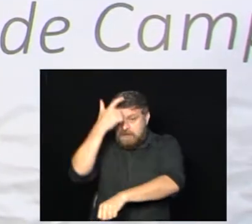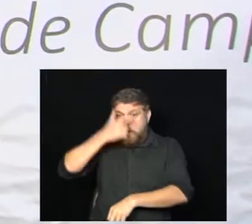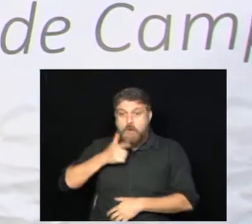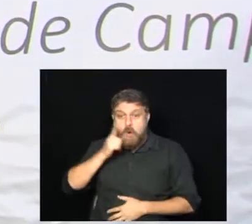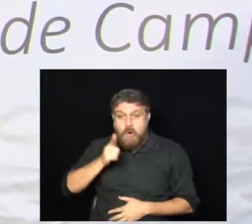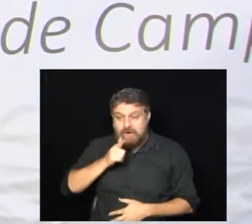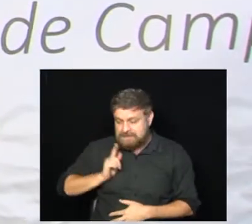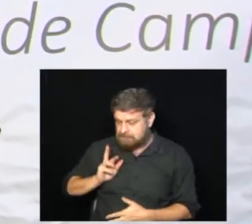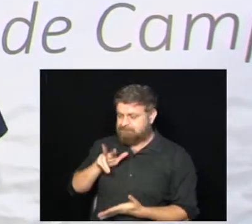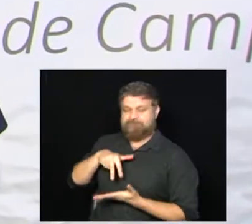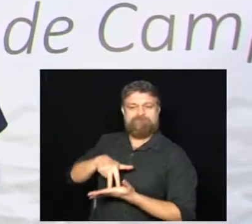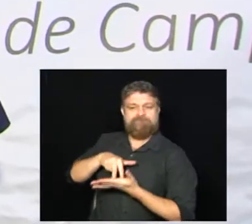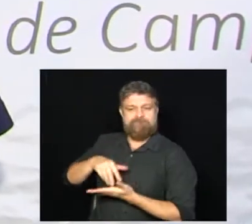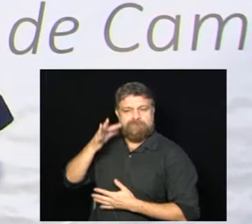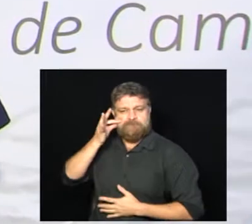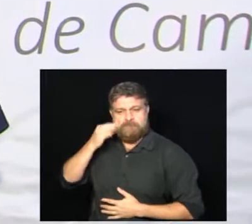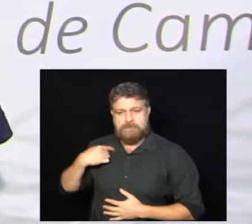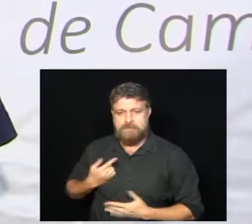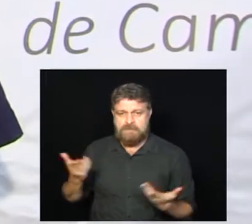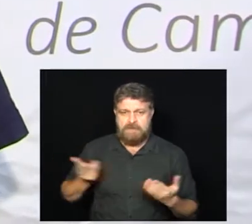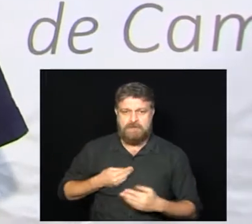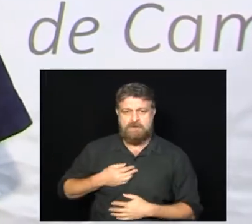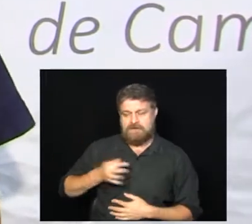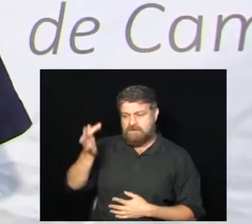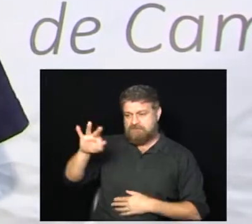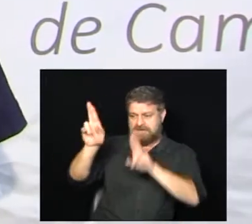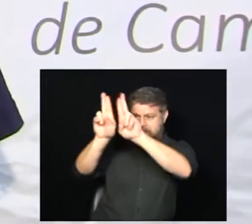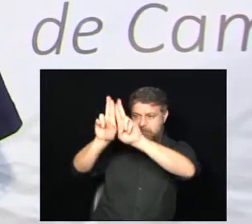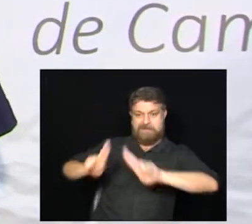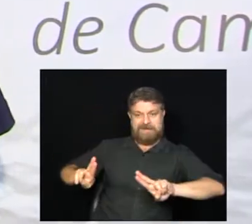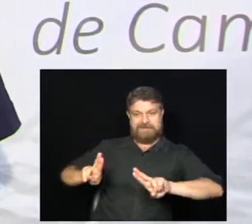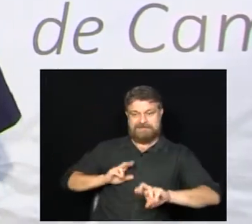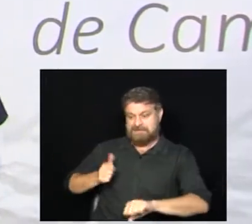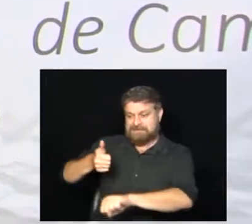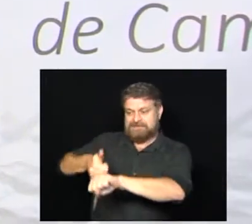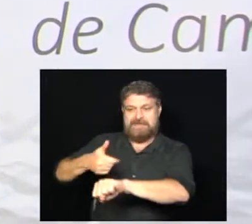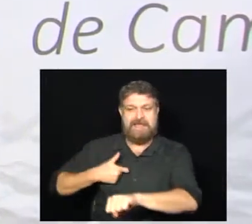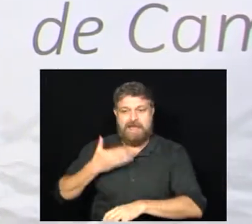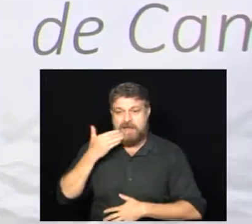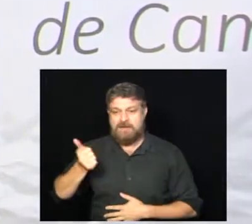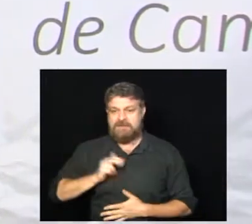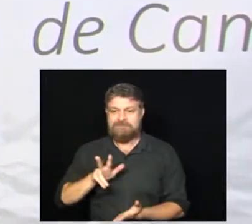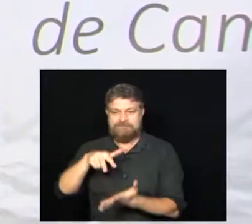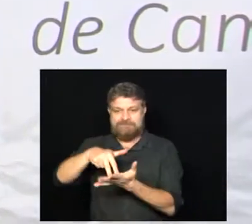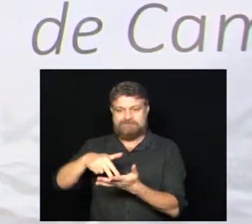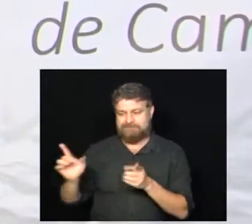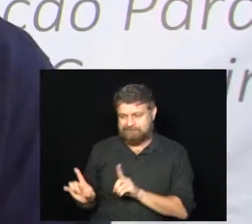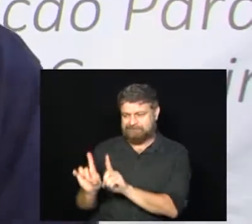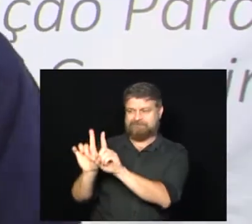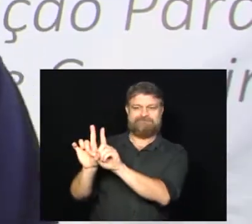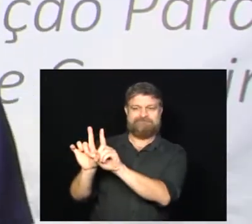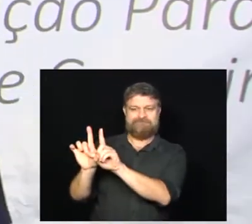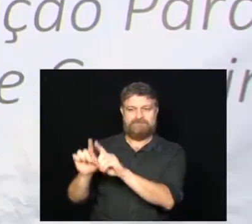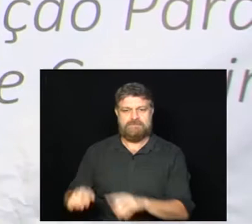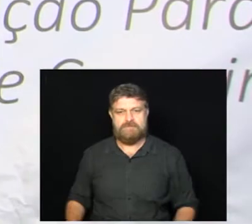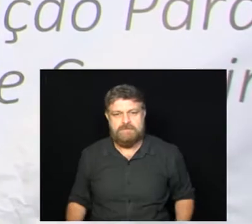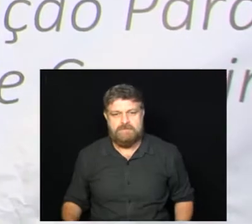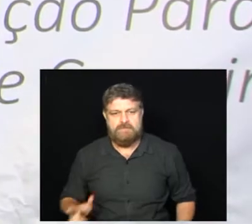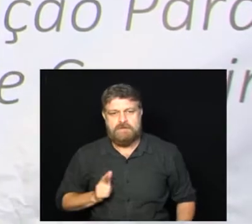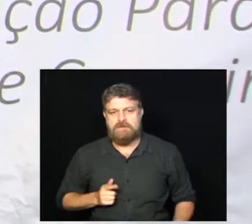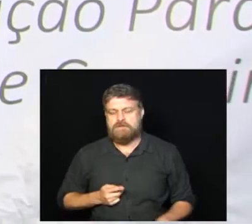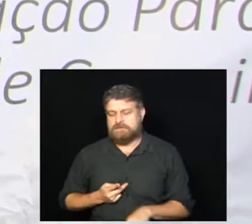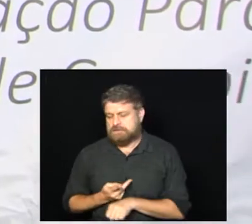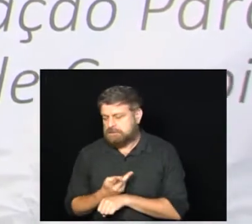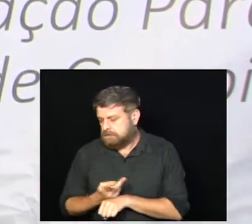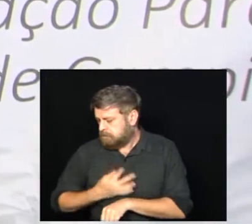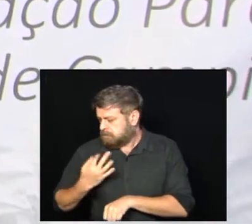chegar lá. E agora para Paris, que está logo ali, eu espero fazer o meu melhor e subir no pódio do lado delas também. Foi uma busca muito